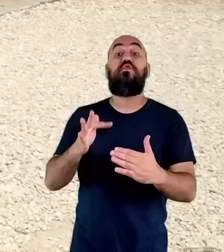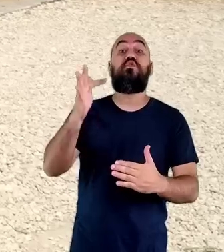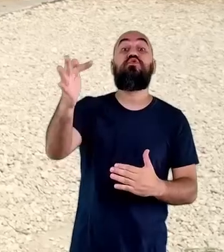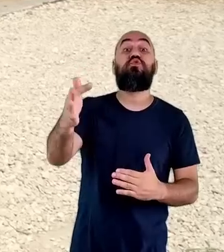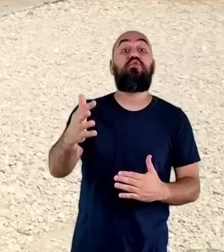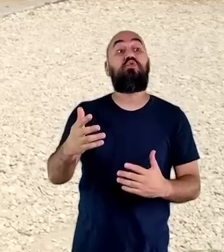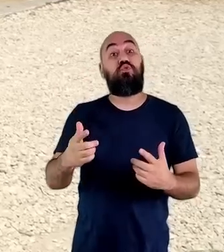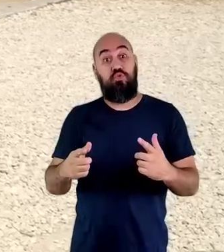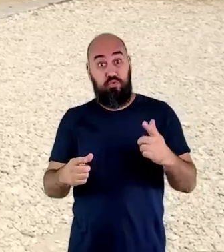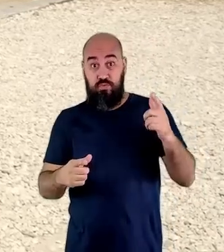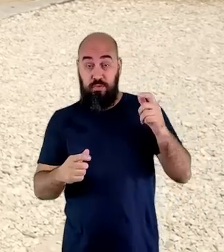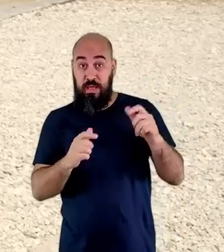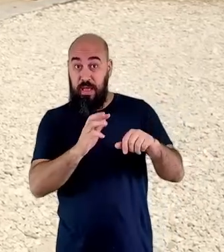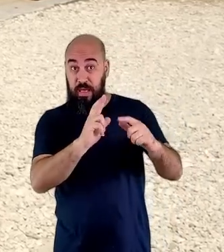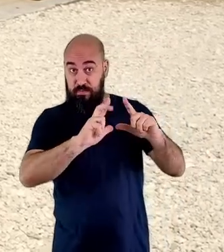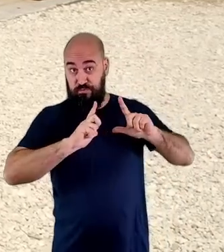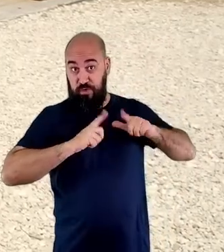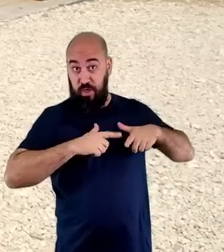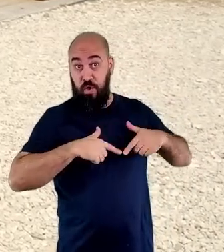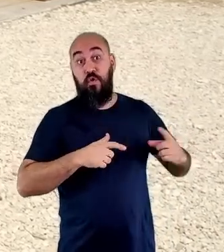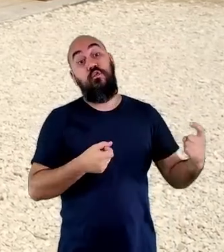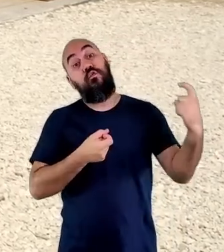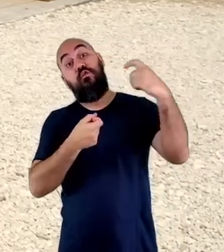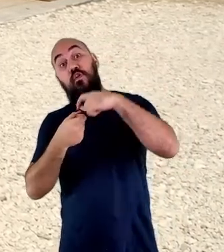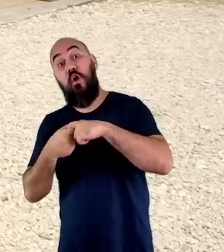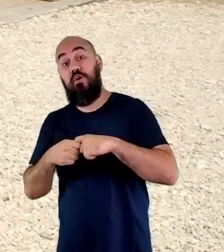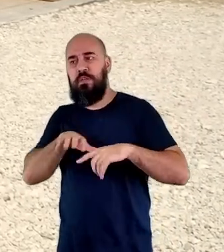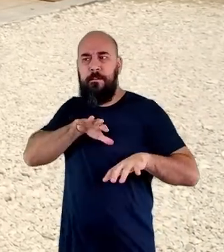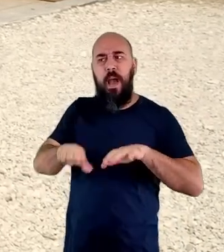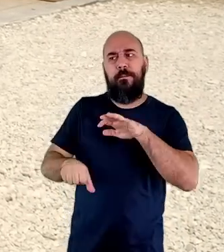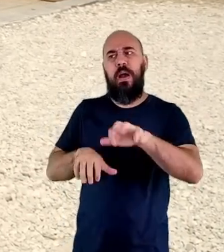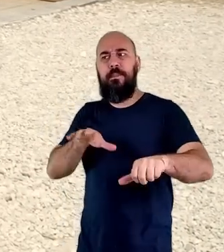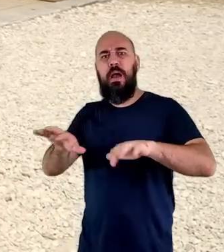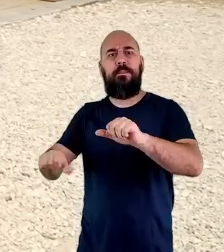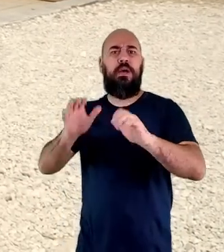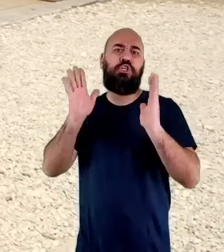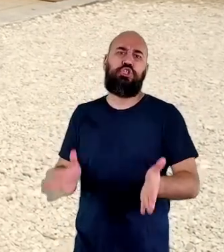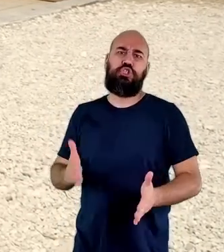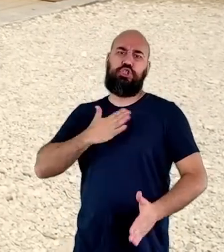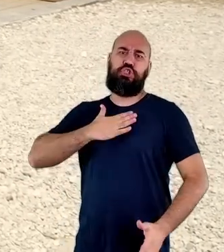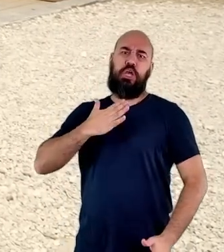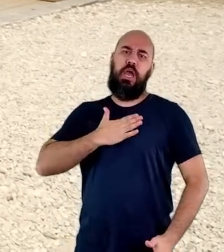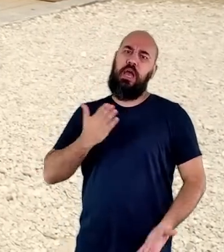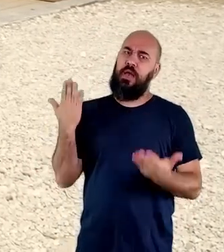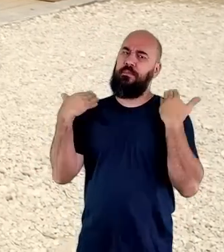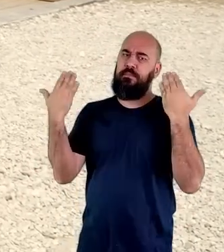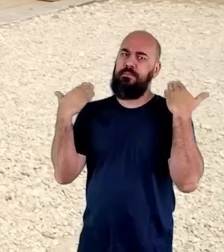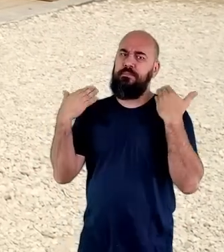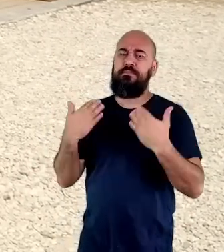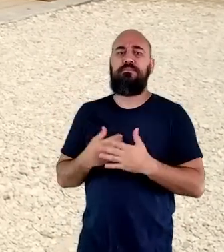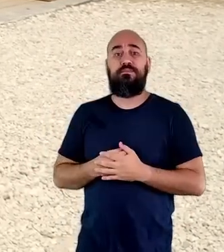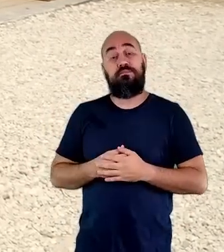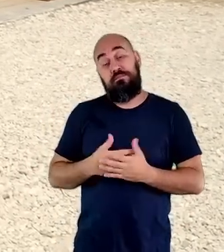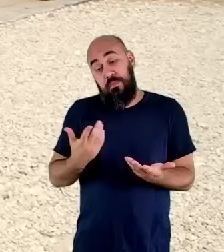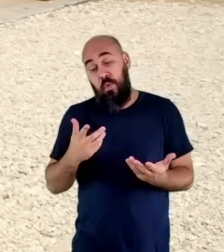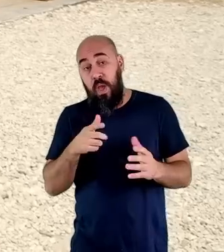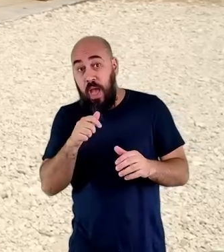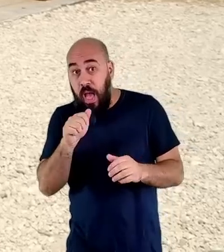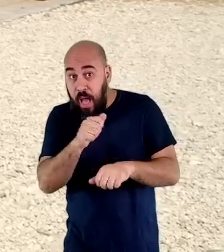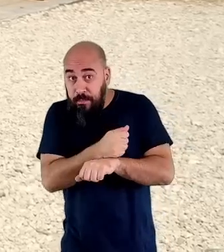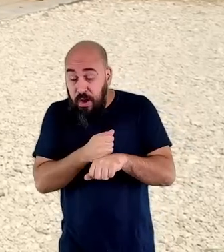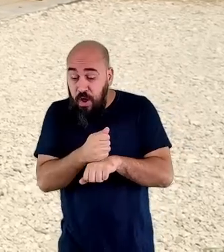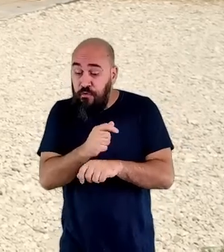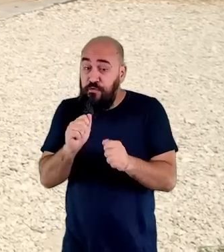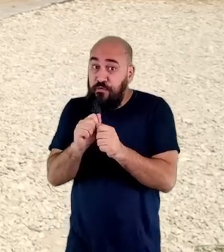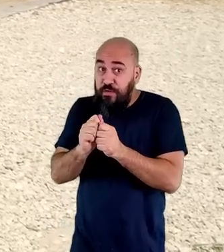que ele tinha a fé que um dia os seus descendentes morariam naquele lugar. E Abraão fez de uma árvore o altar do Senhor,